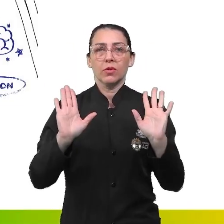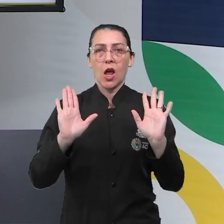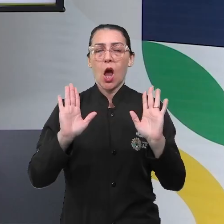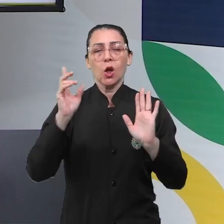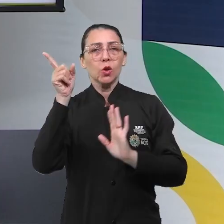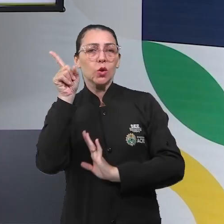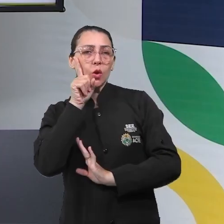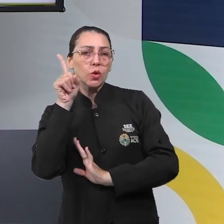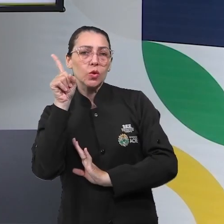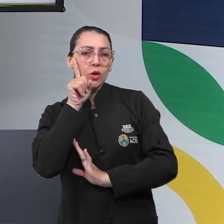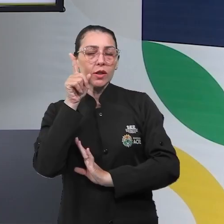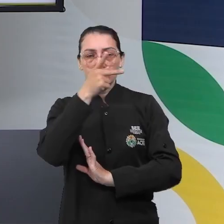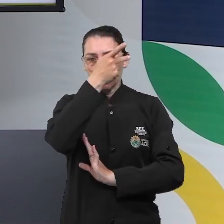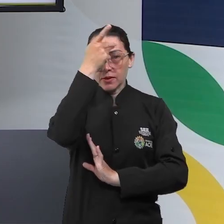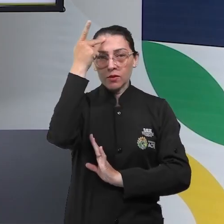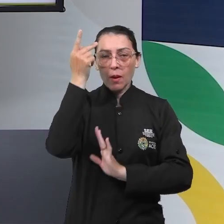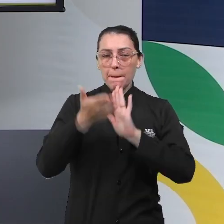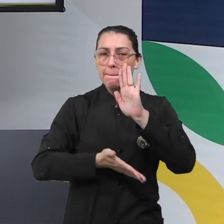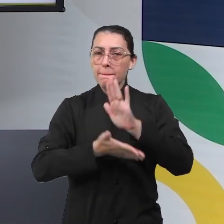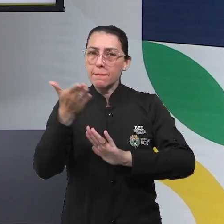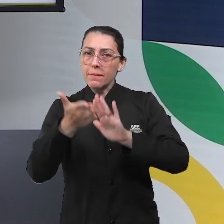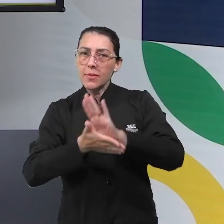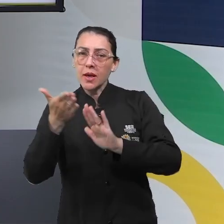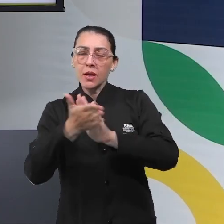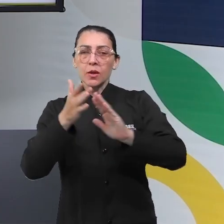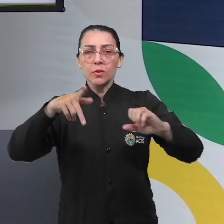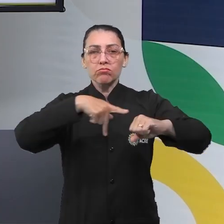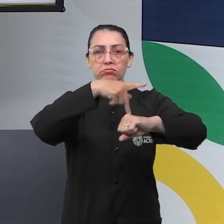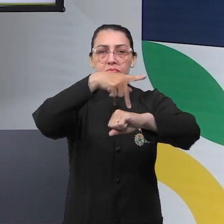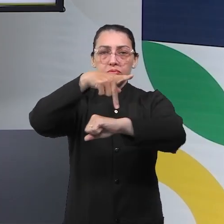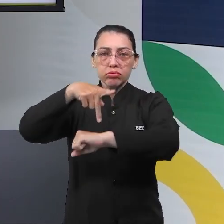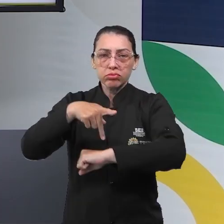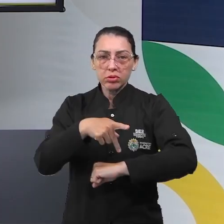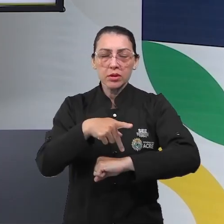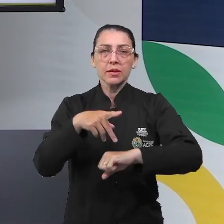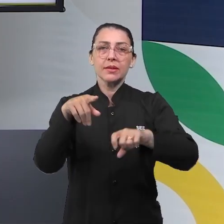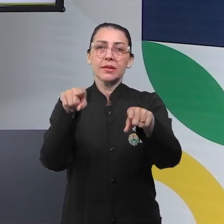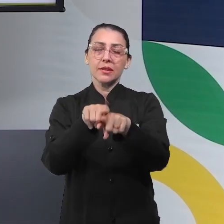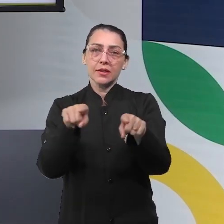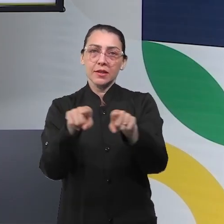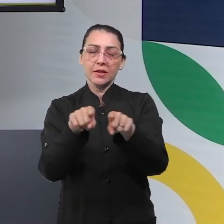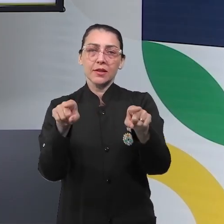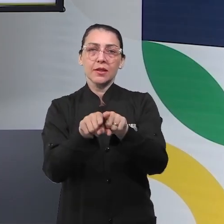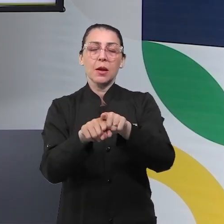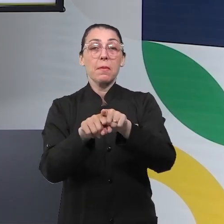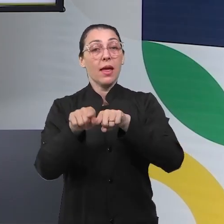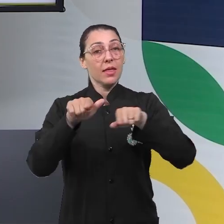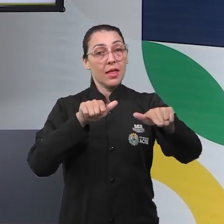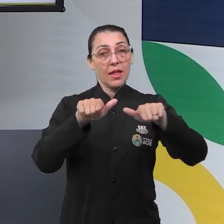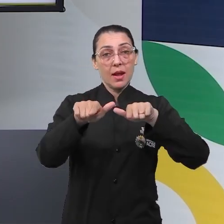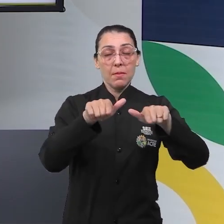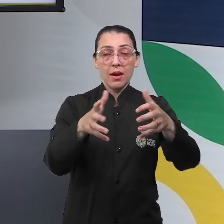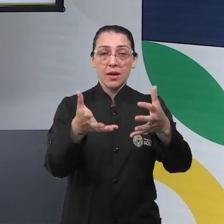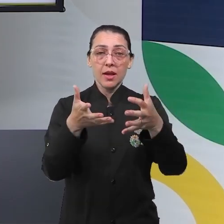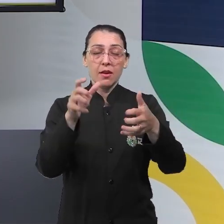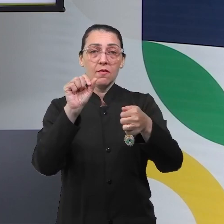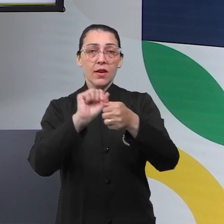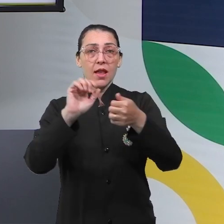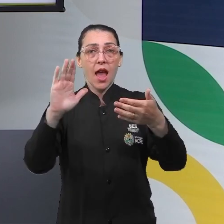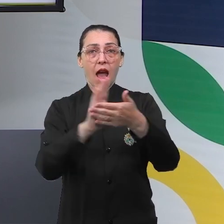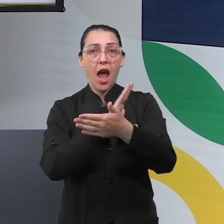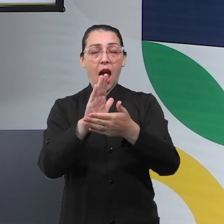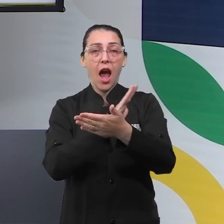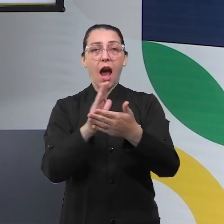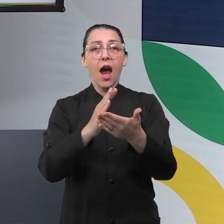Todo dia, muitas pessoas viajam de um país para o outro, muitas vezes a negócio, querendo fazer algum tipo